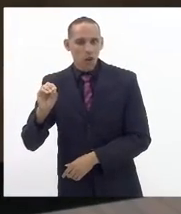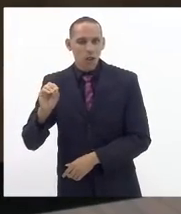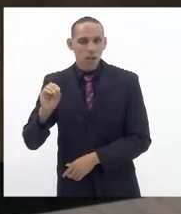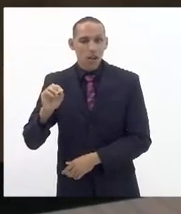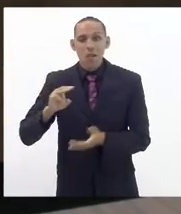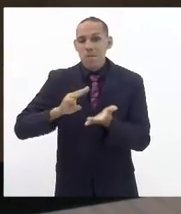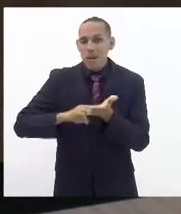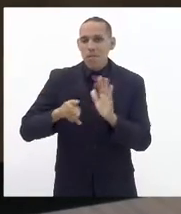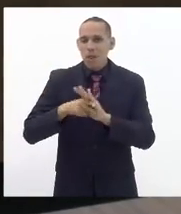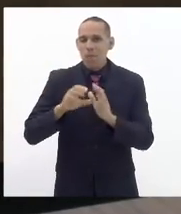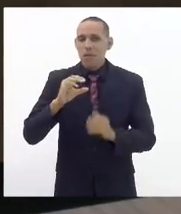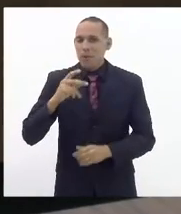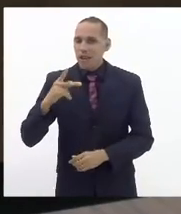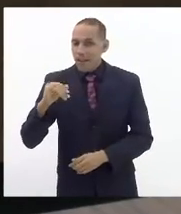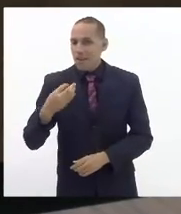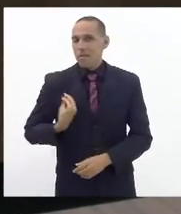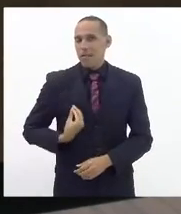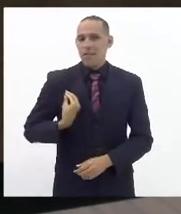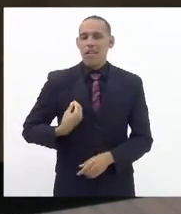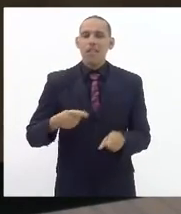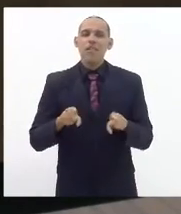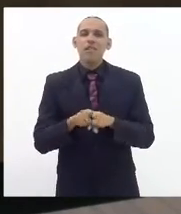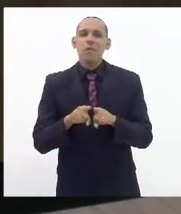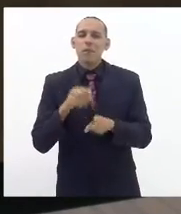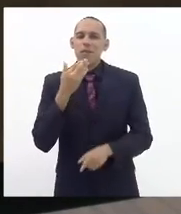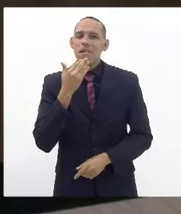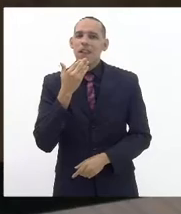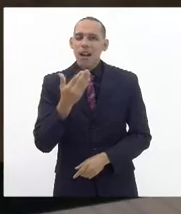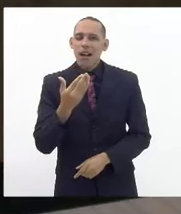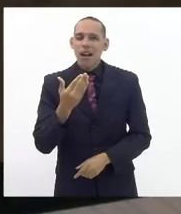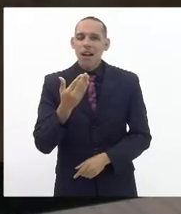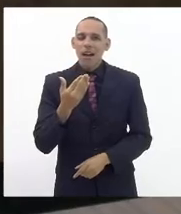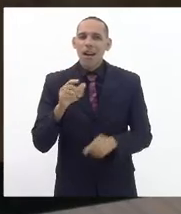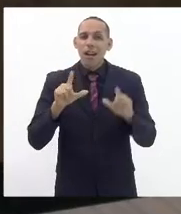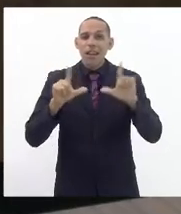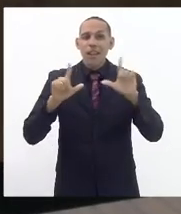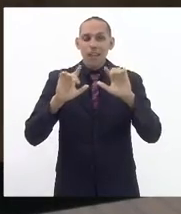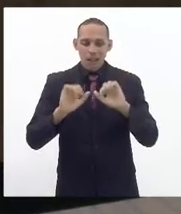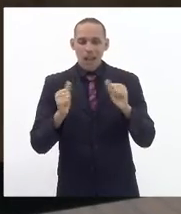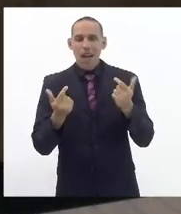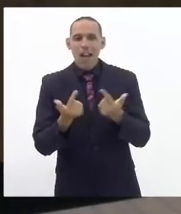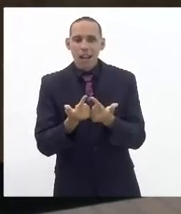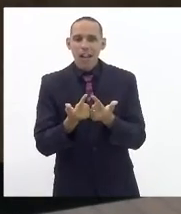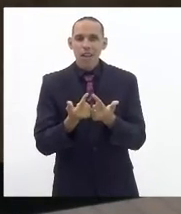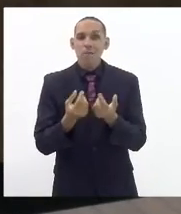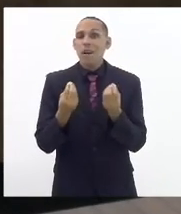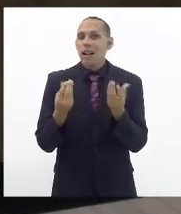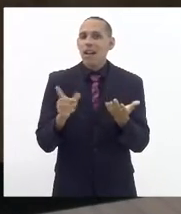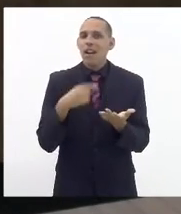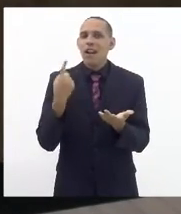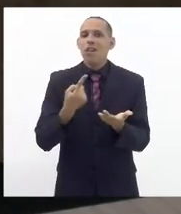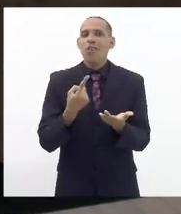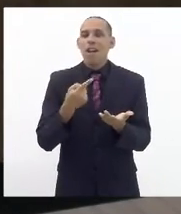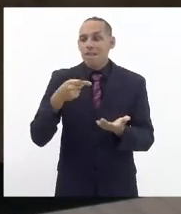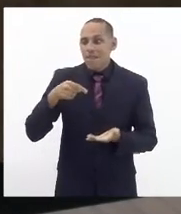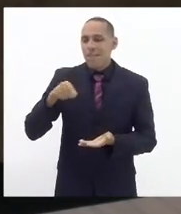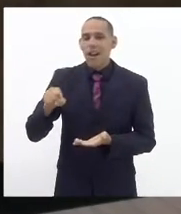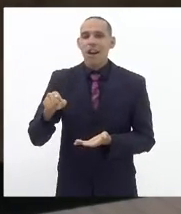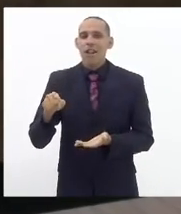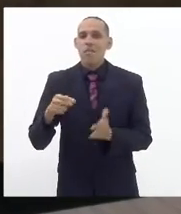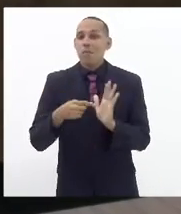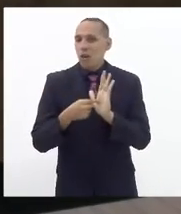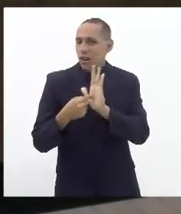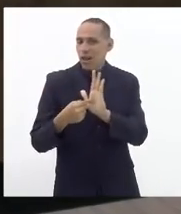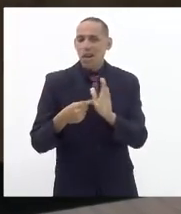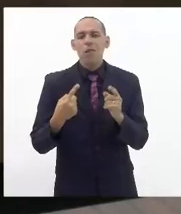da CPI para estarem presentes e estou solicitando, através da TV Alerge, para que a gente possa cumprir esse rito, porque senão tem que